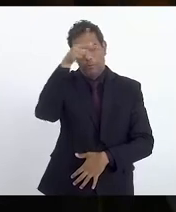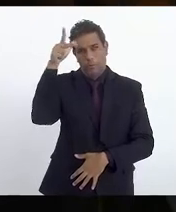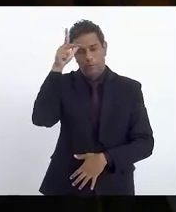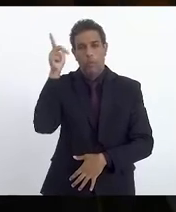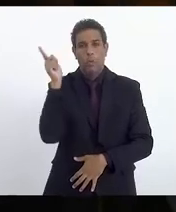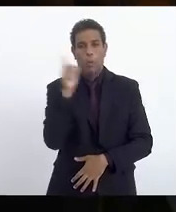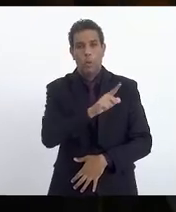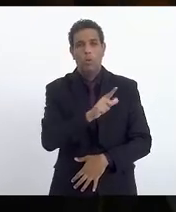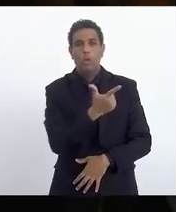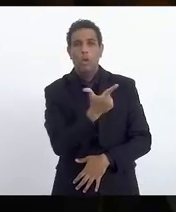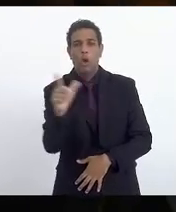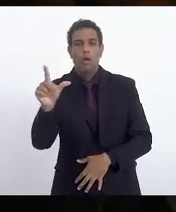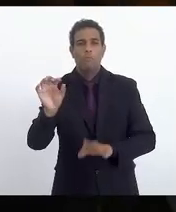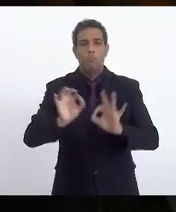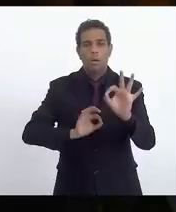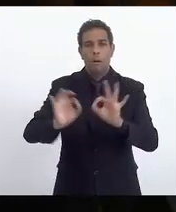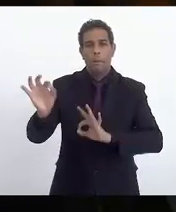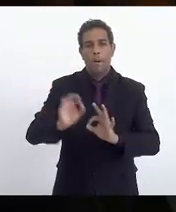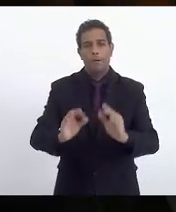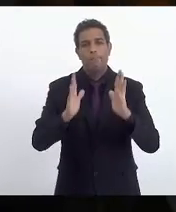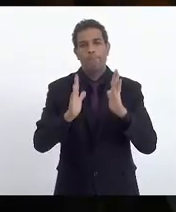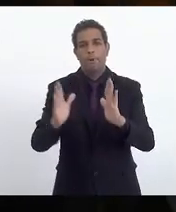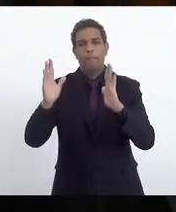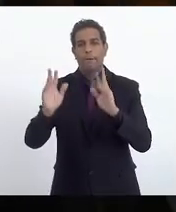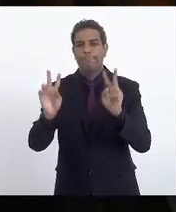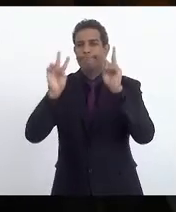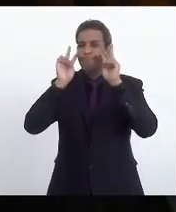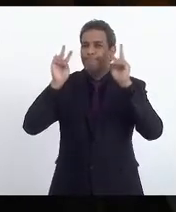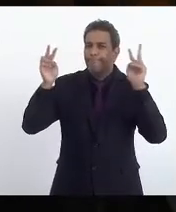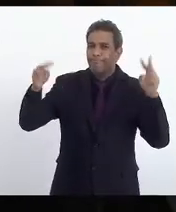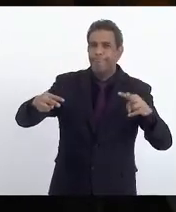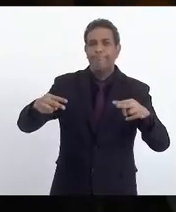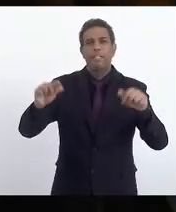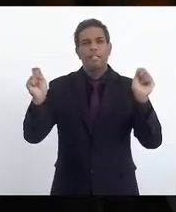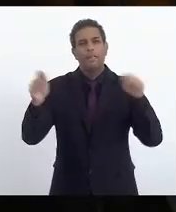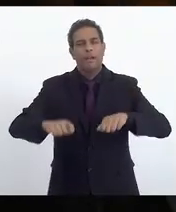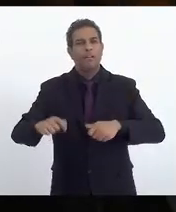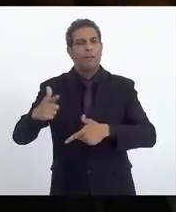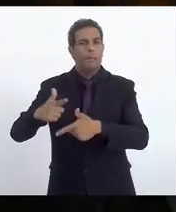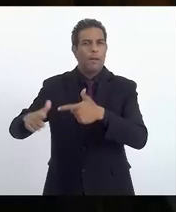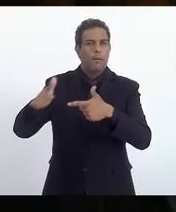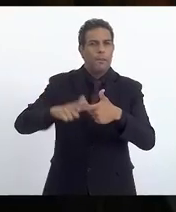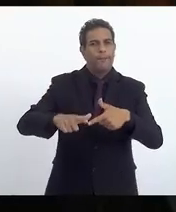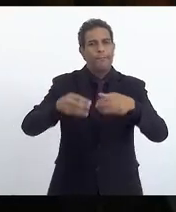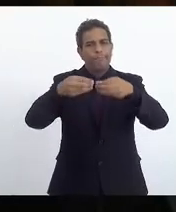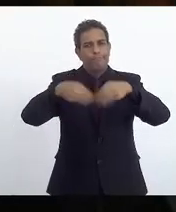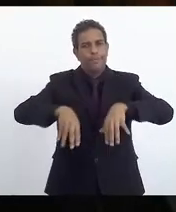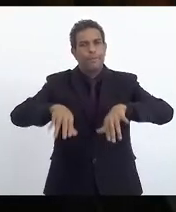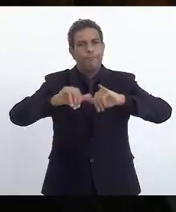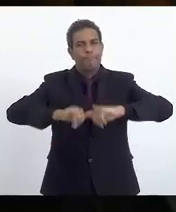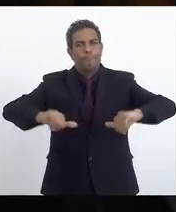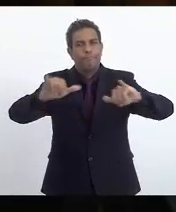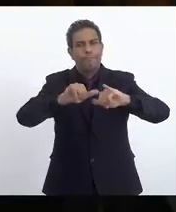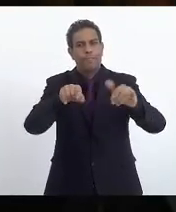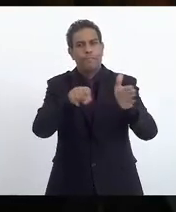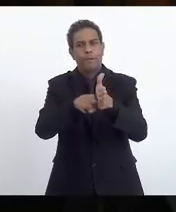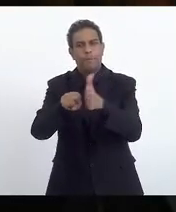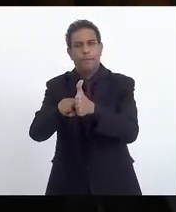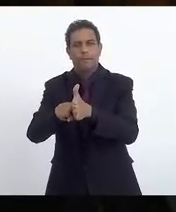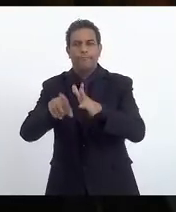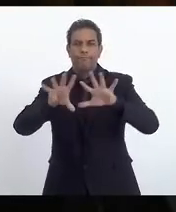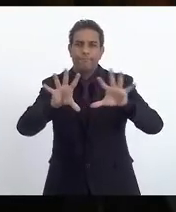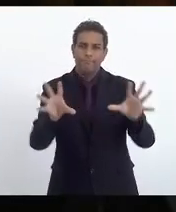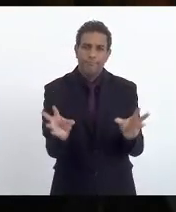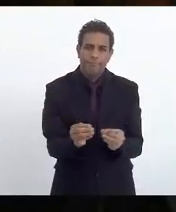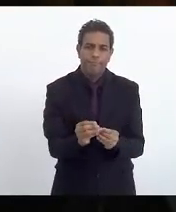possibilidade o outro desenho ali eles reconhecem que isso provocou repercussões negativas sobre transporte aquaviário